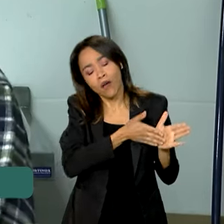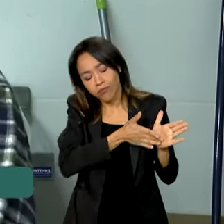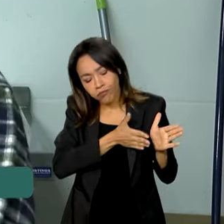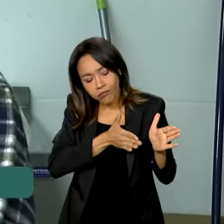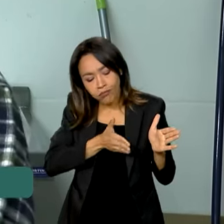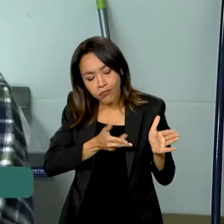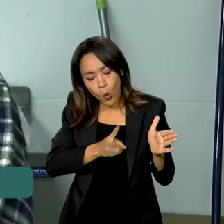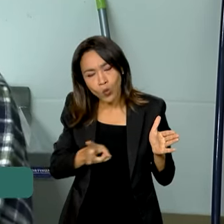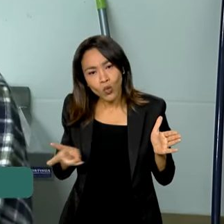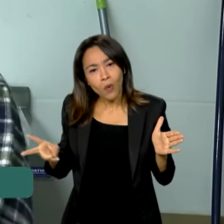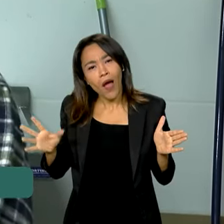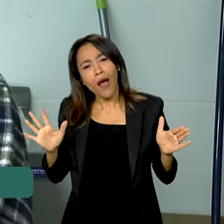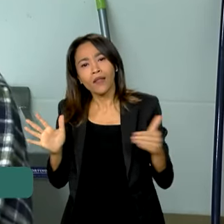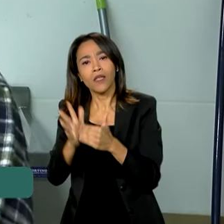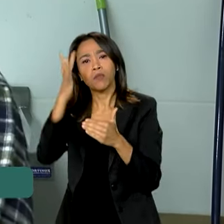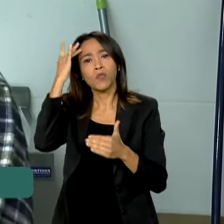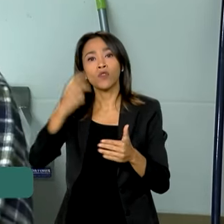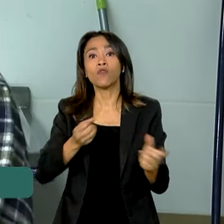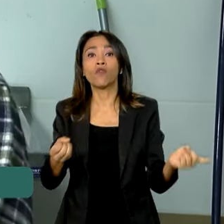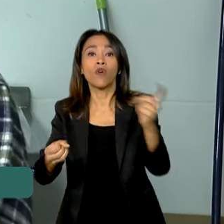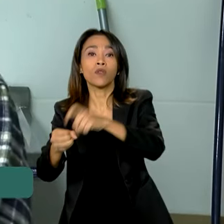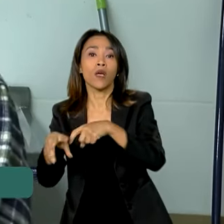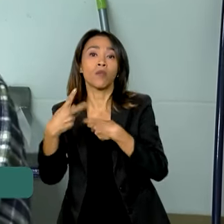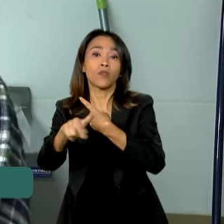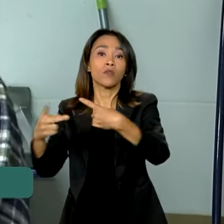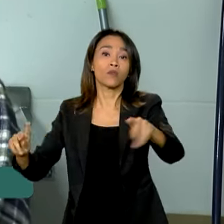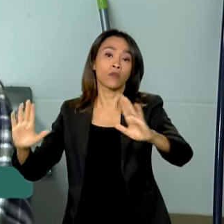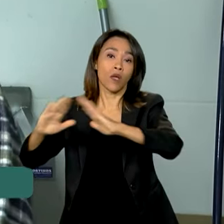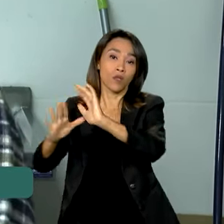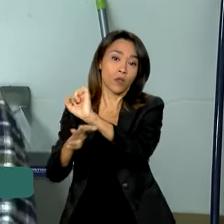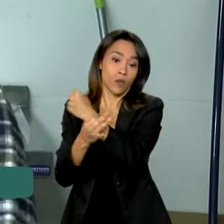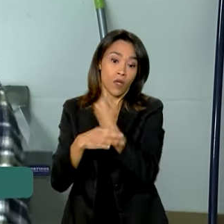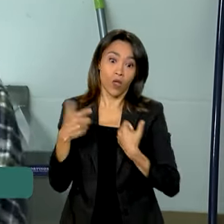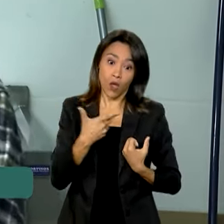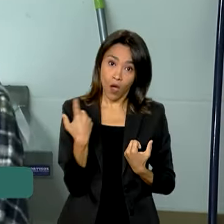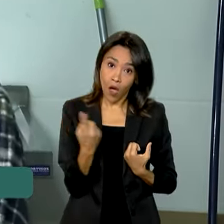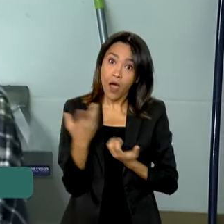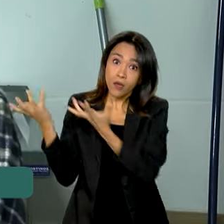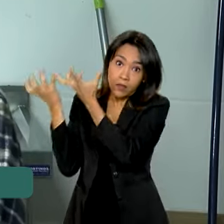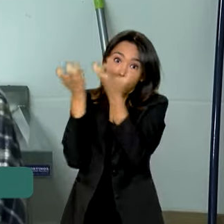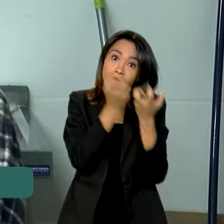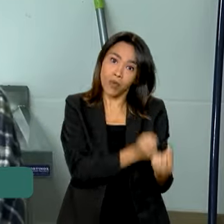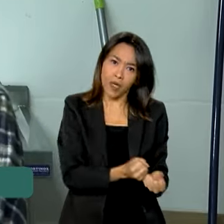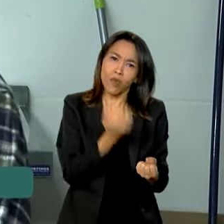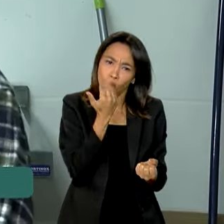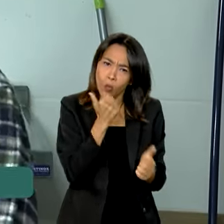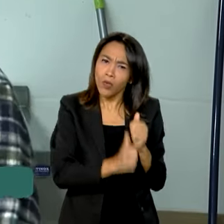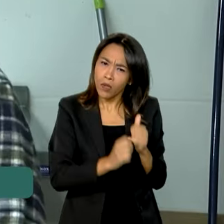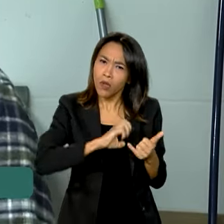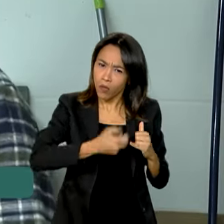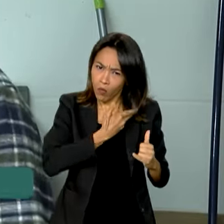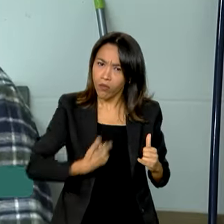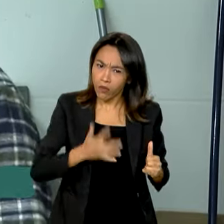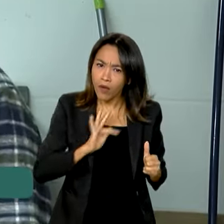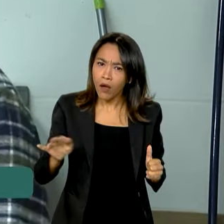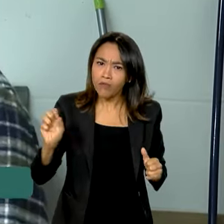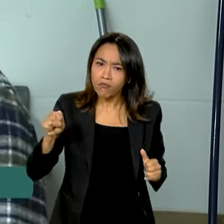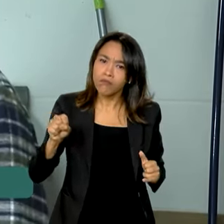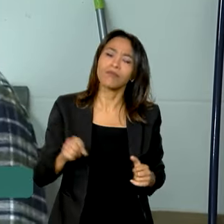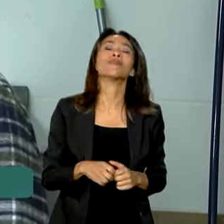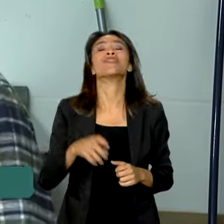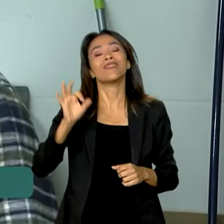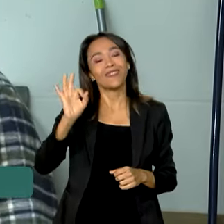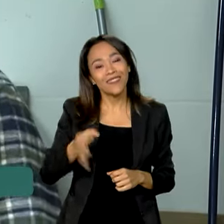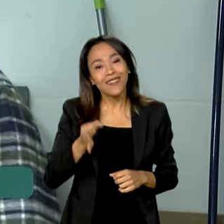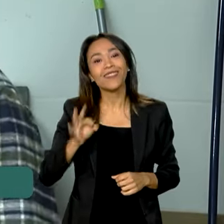casas em segurança. Juliane, aqui recebeu cestas do Ministério do Governo Federal, né? Me conta um pouco. Ah, nós tivemos essa honra